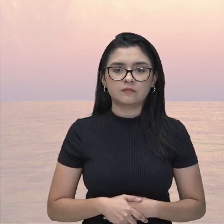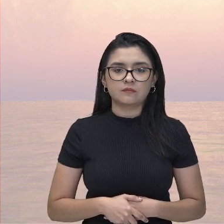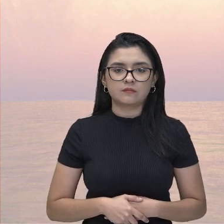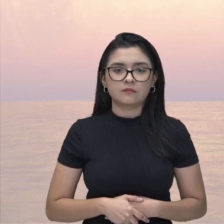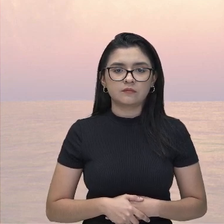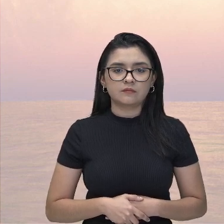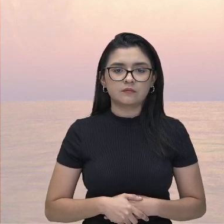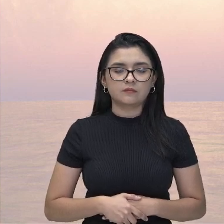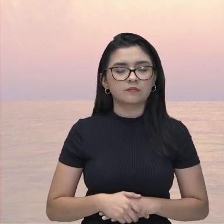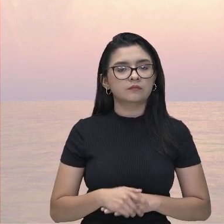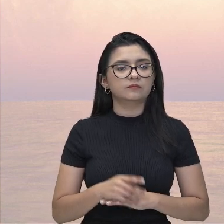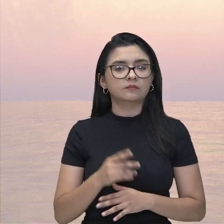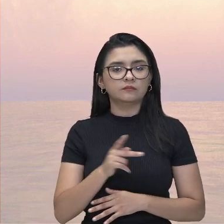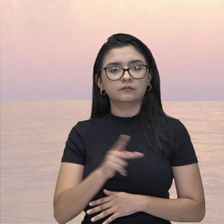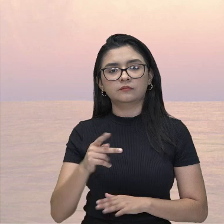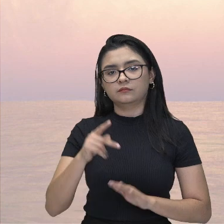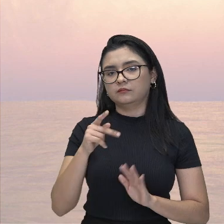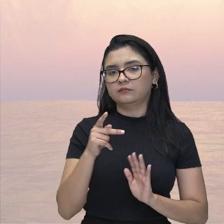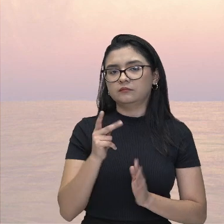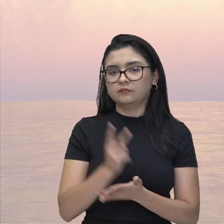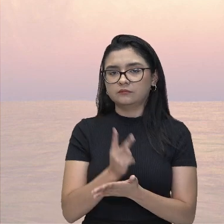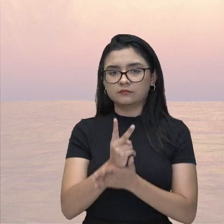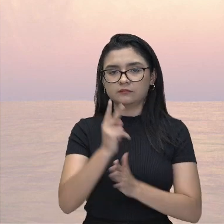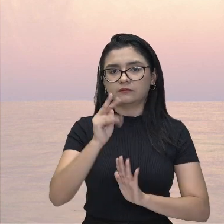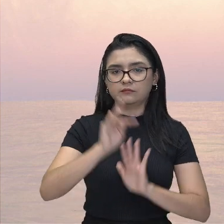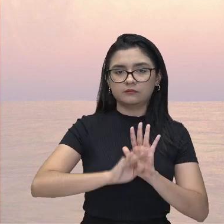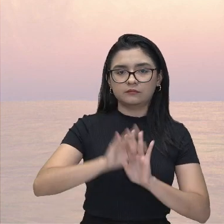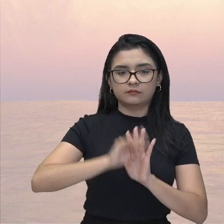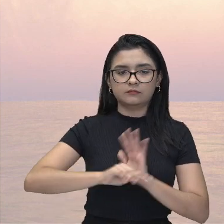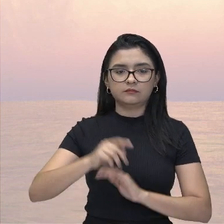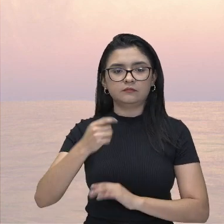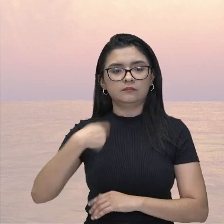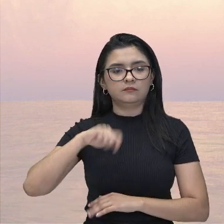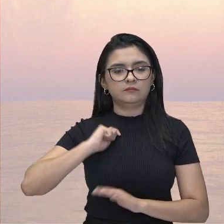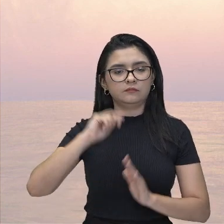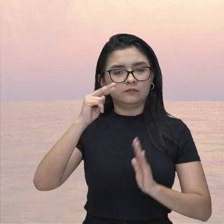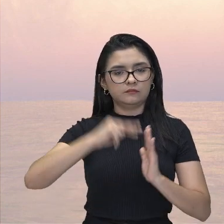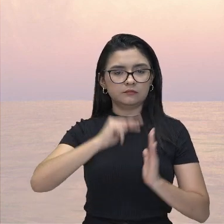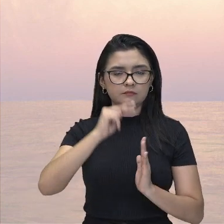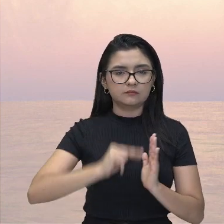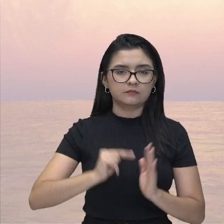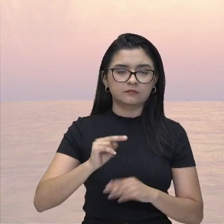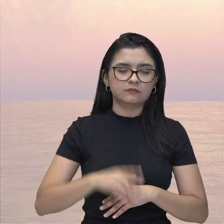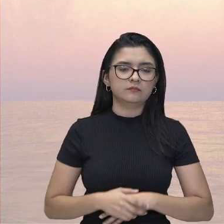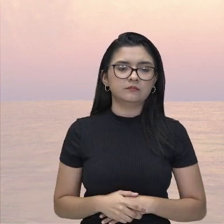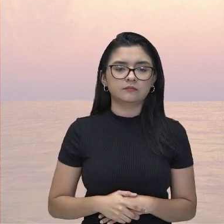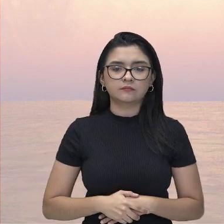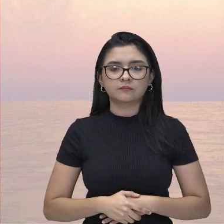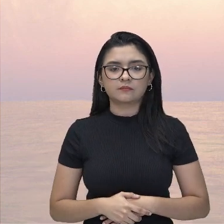lunos lunaa Luna aaa